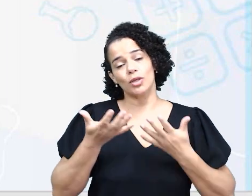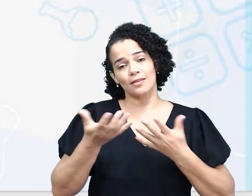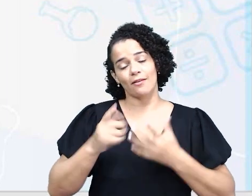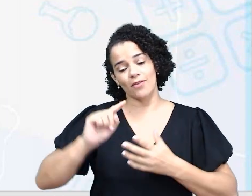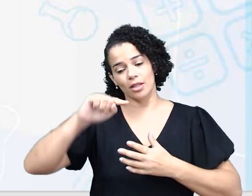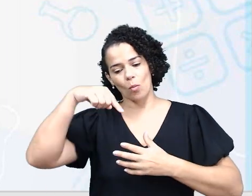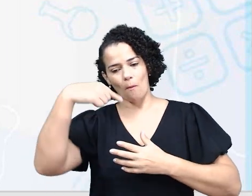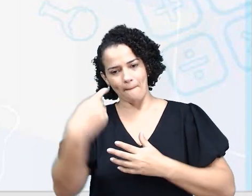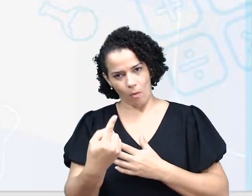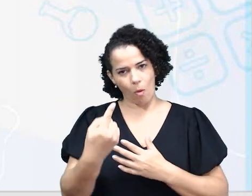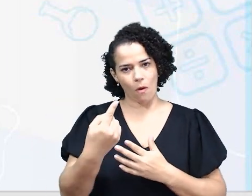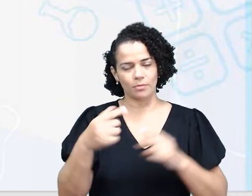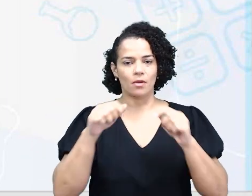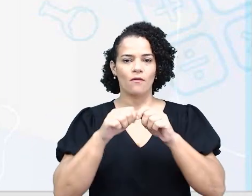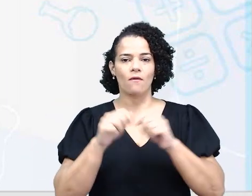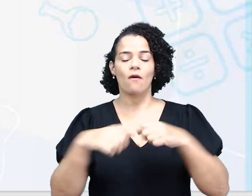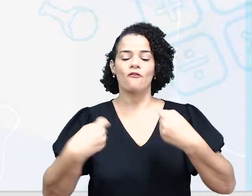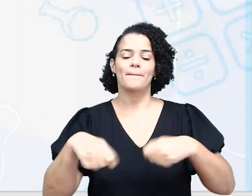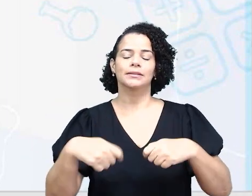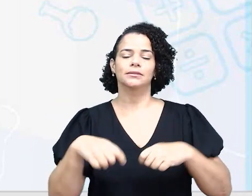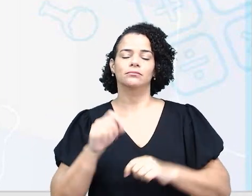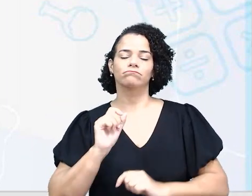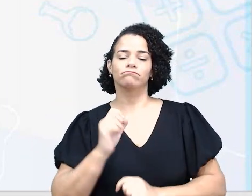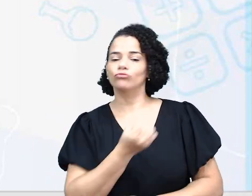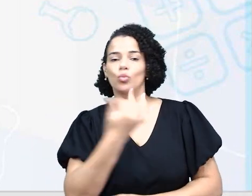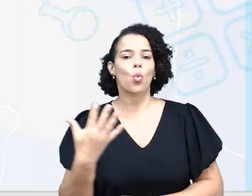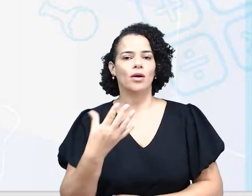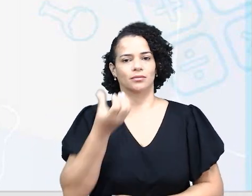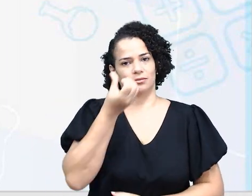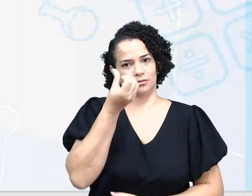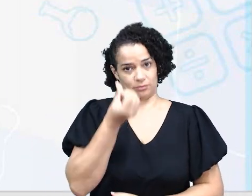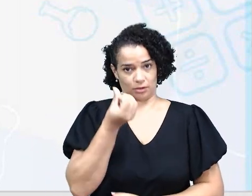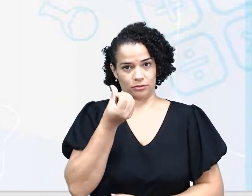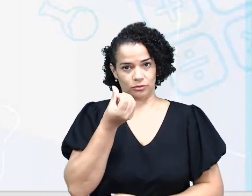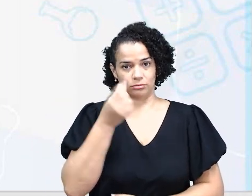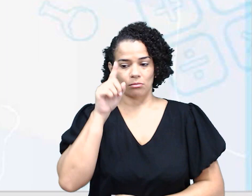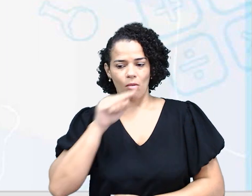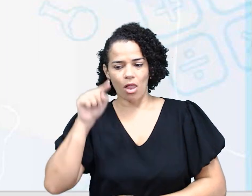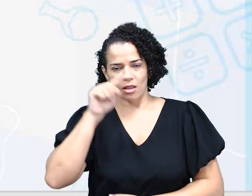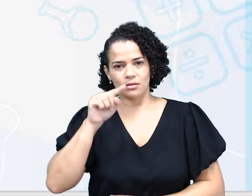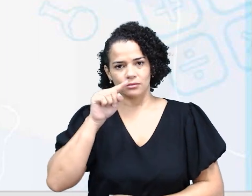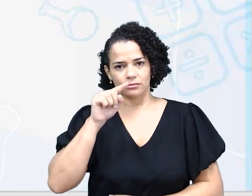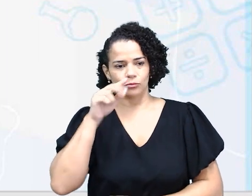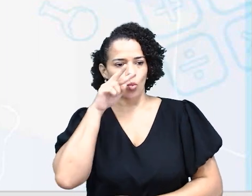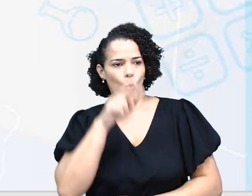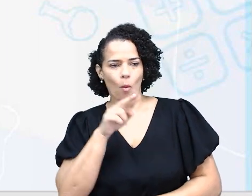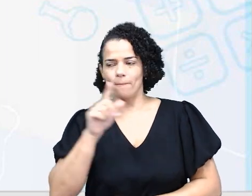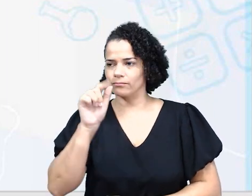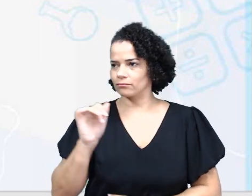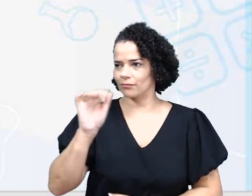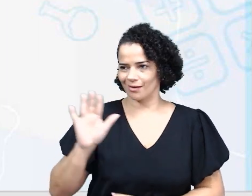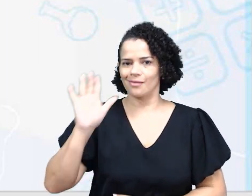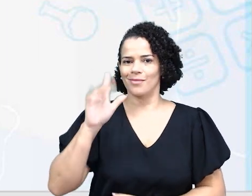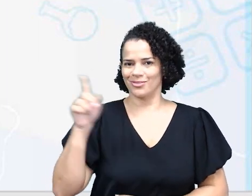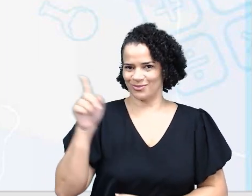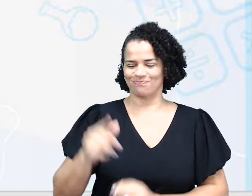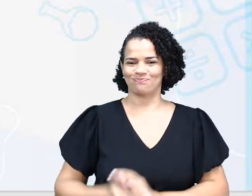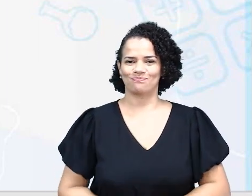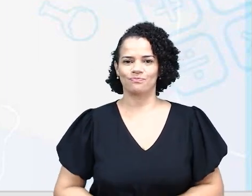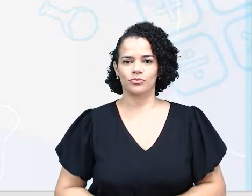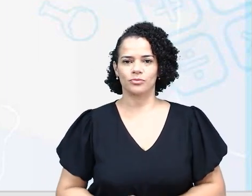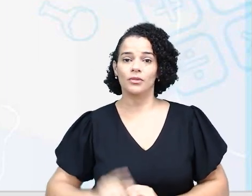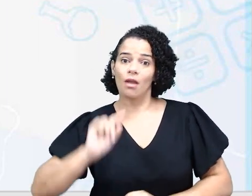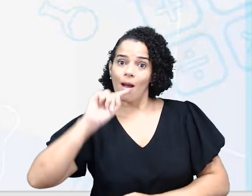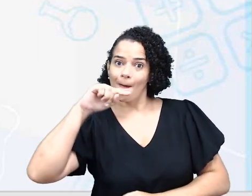próxima construção, eu vou precisar de 6 bolinhas, que é justamente essa que você pode ver aí na tela, certo? A